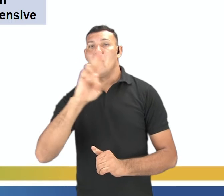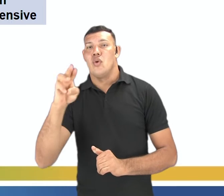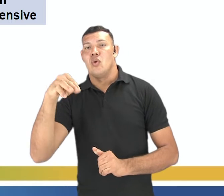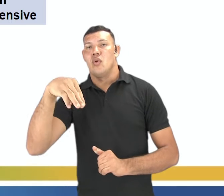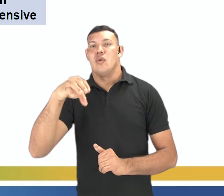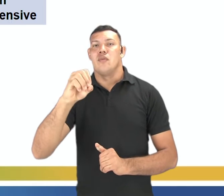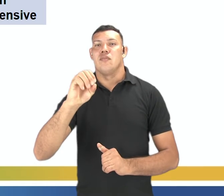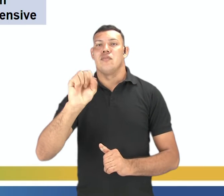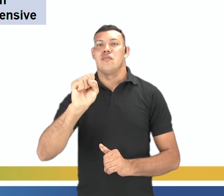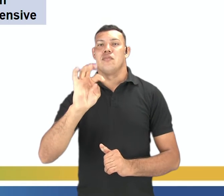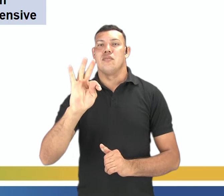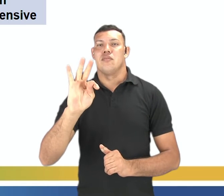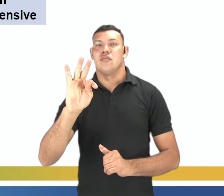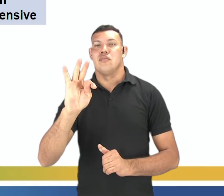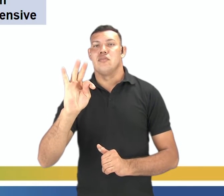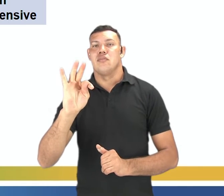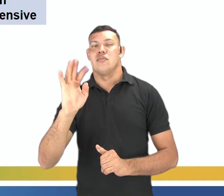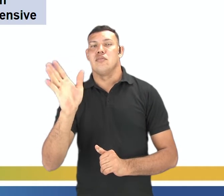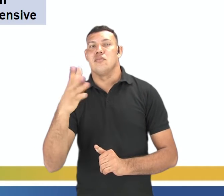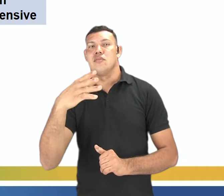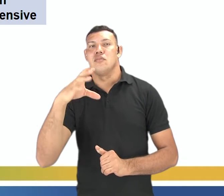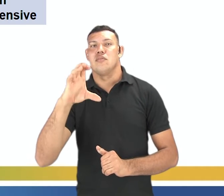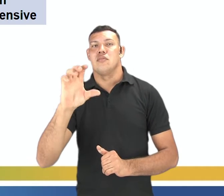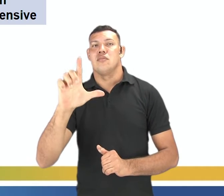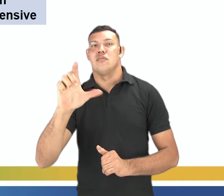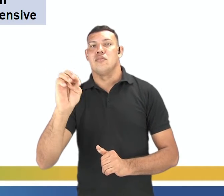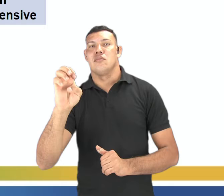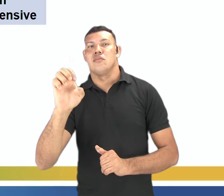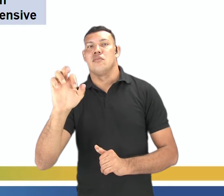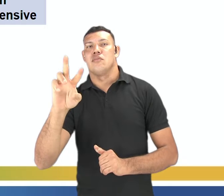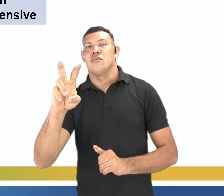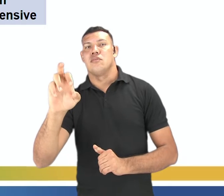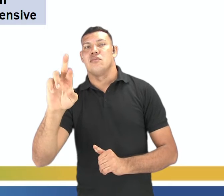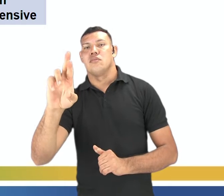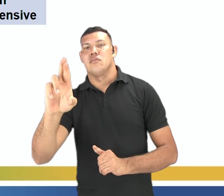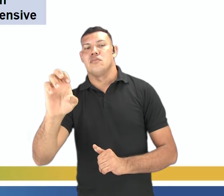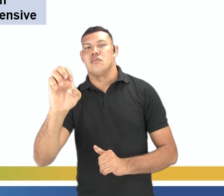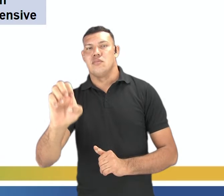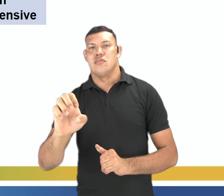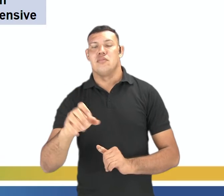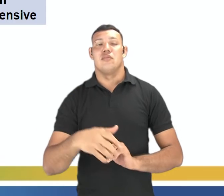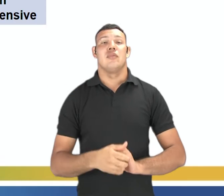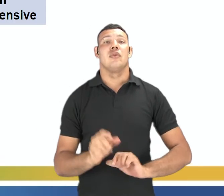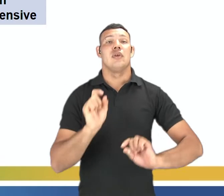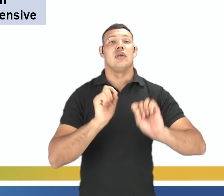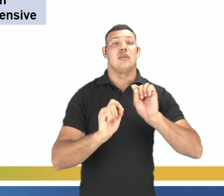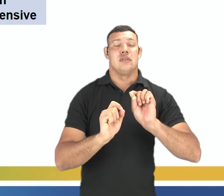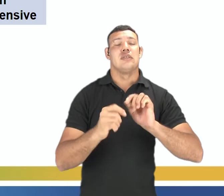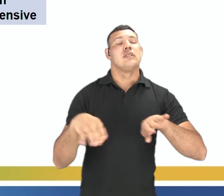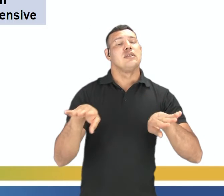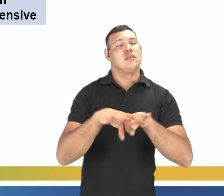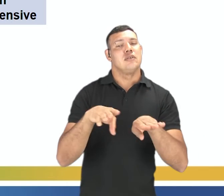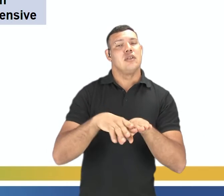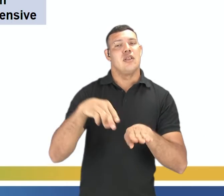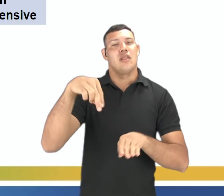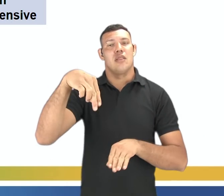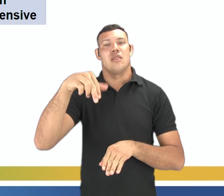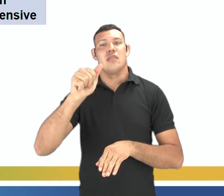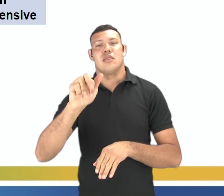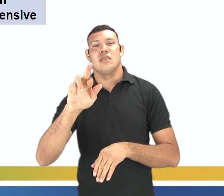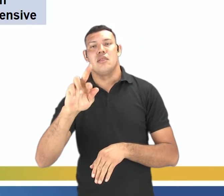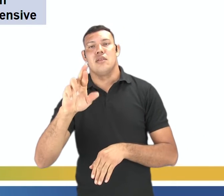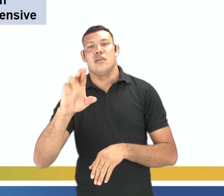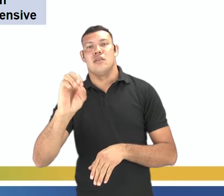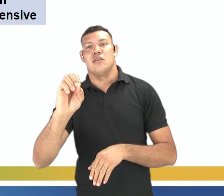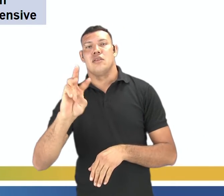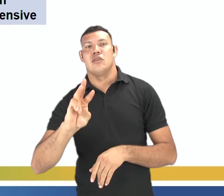narrowest ou the most narrow. Simple, que significa simples. É possível você falar the simplest ou